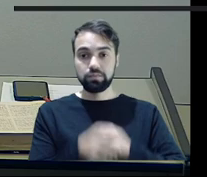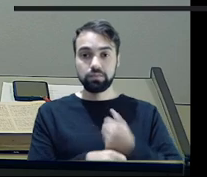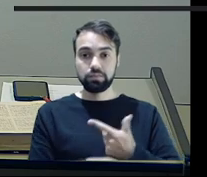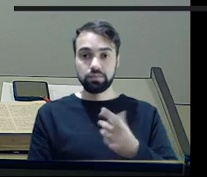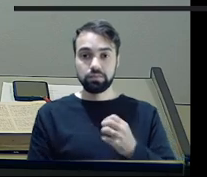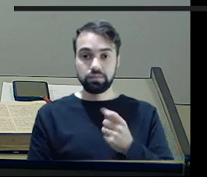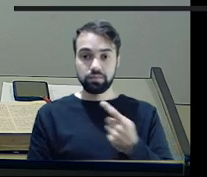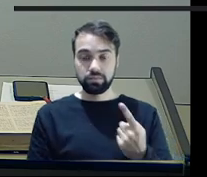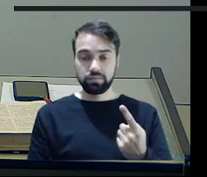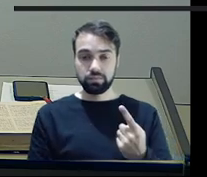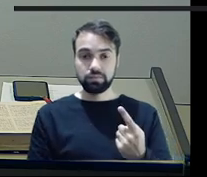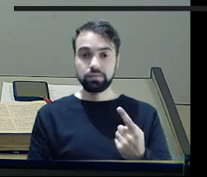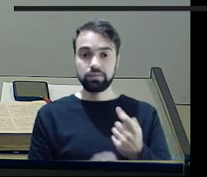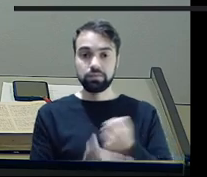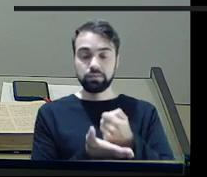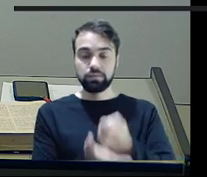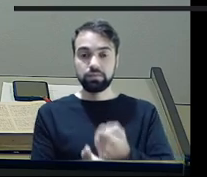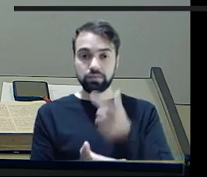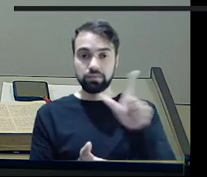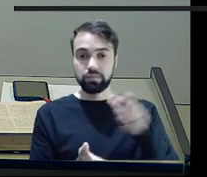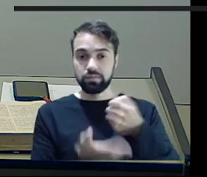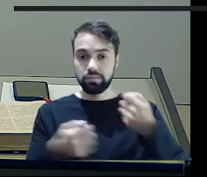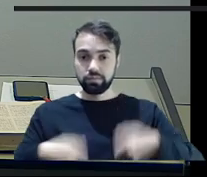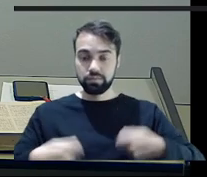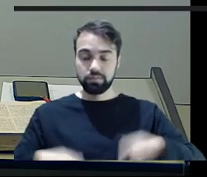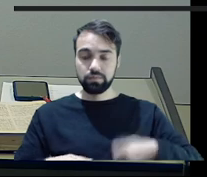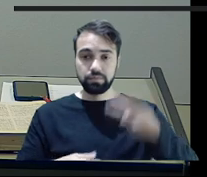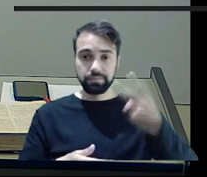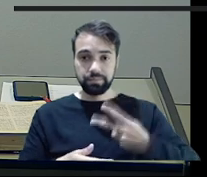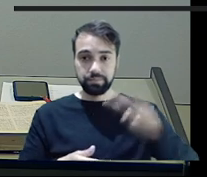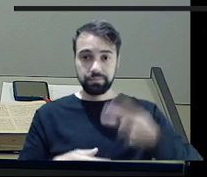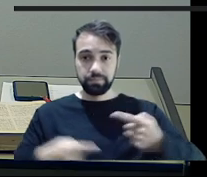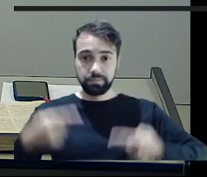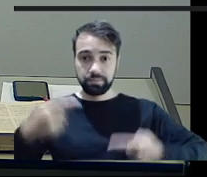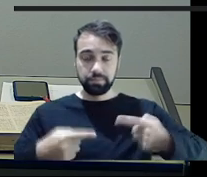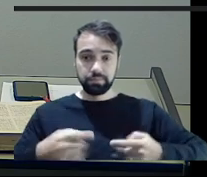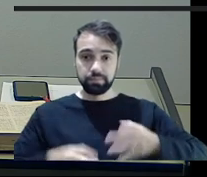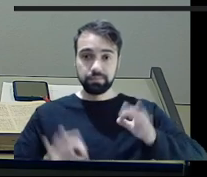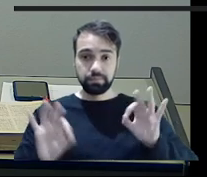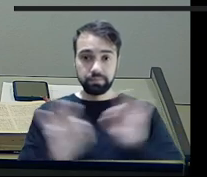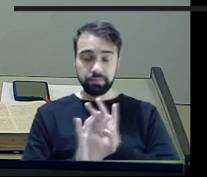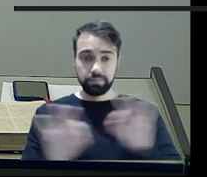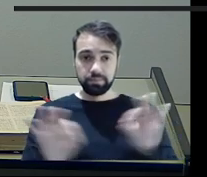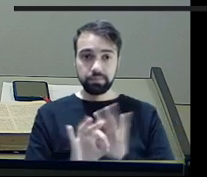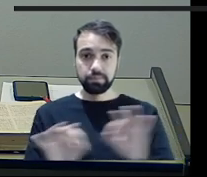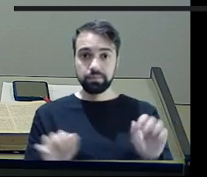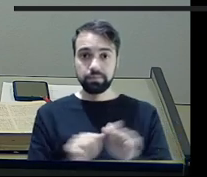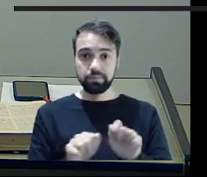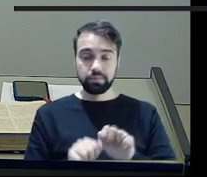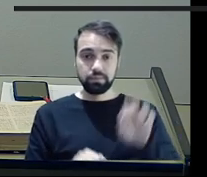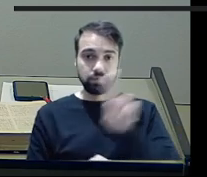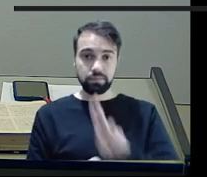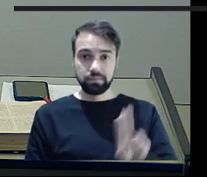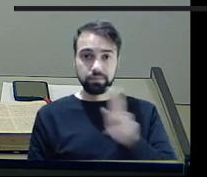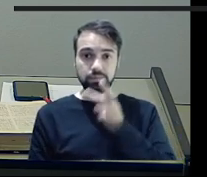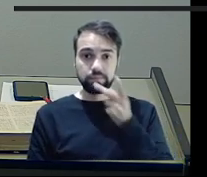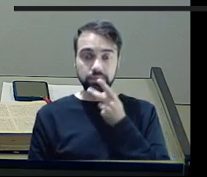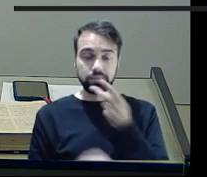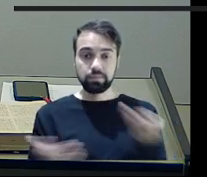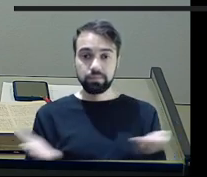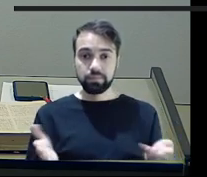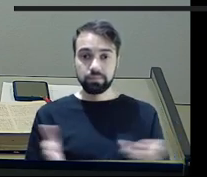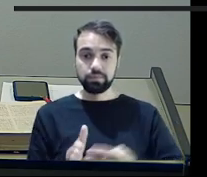Está em segunda discussão. Ninguém mais querendo fazer o uso da palavra, coloco em segunda